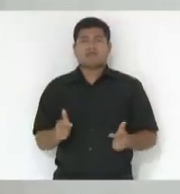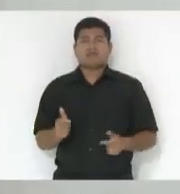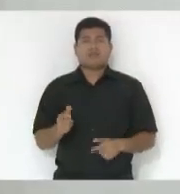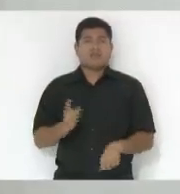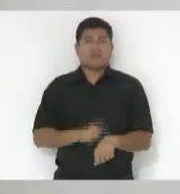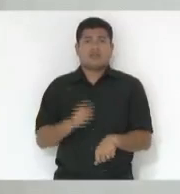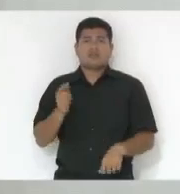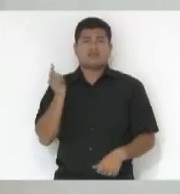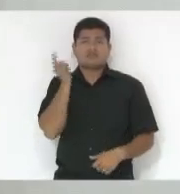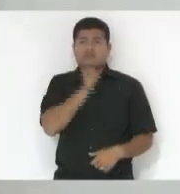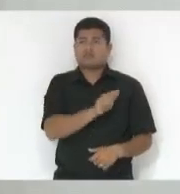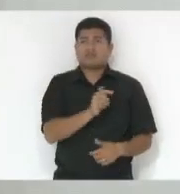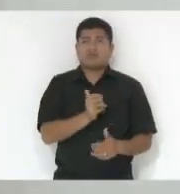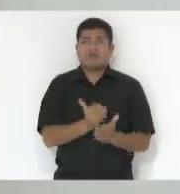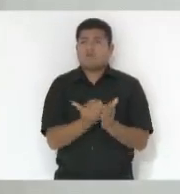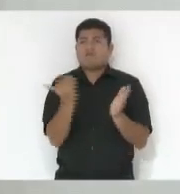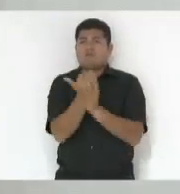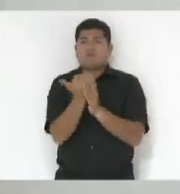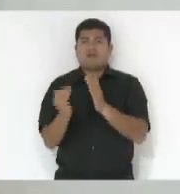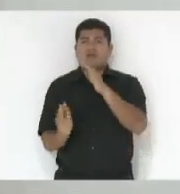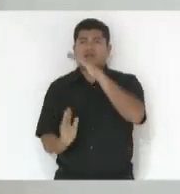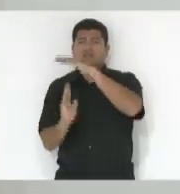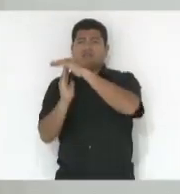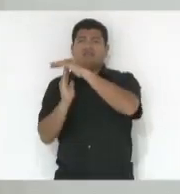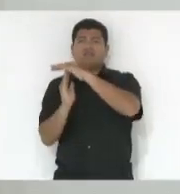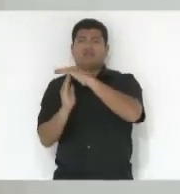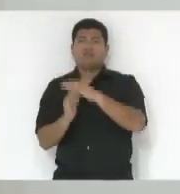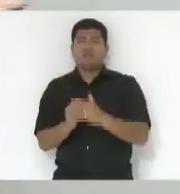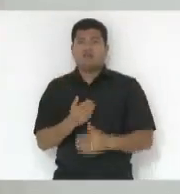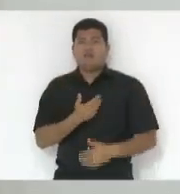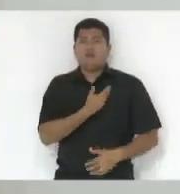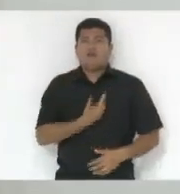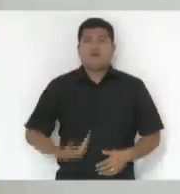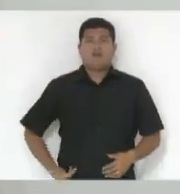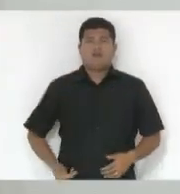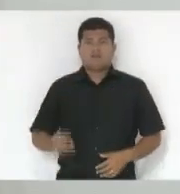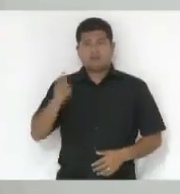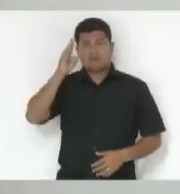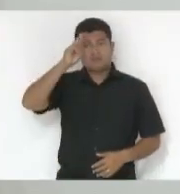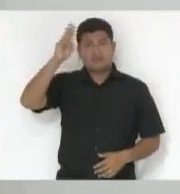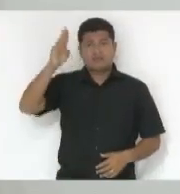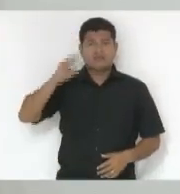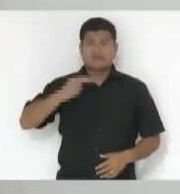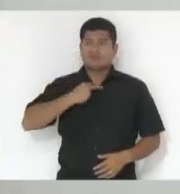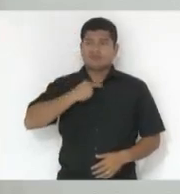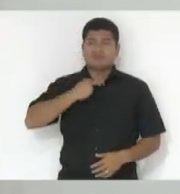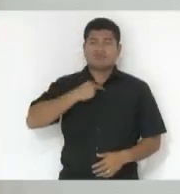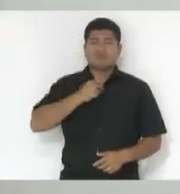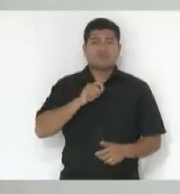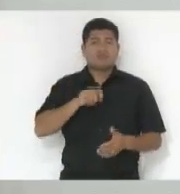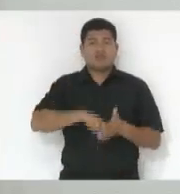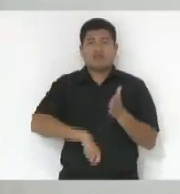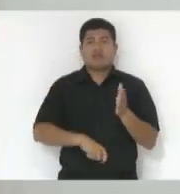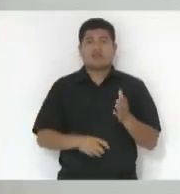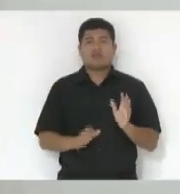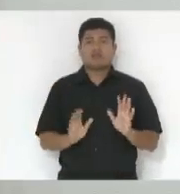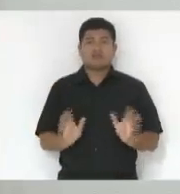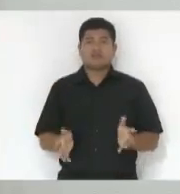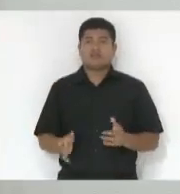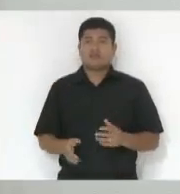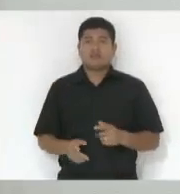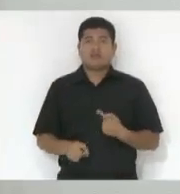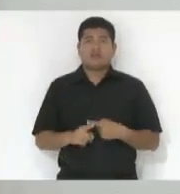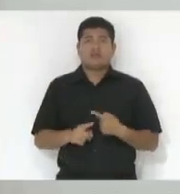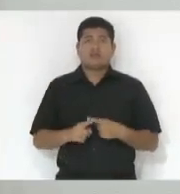tiveram, então, os seus salários aumentados. O governador Moisés não pôde fazer muito além do que assinar, porque, afinal de contas, esse